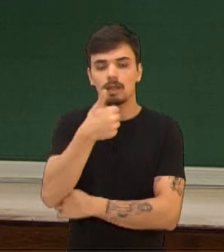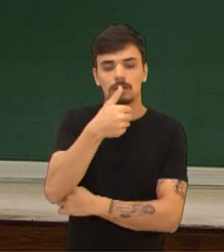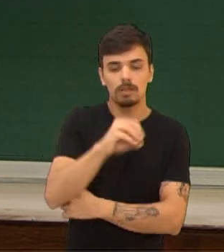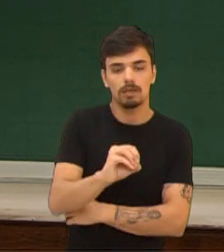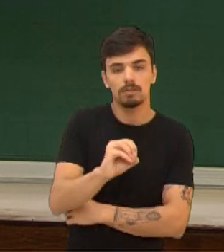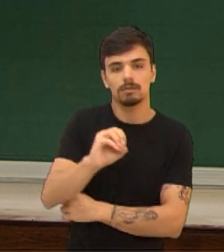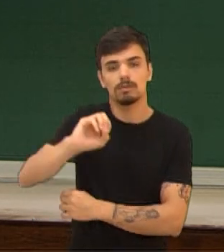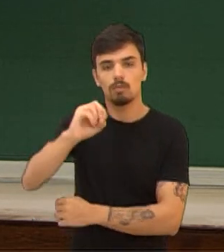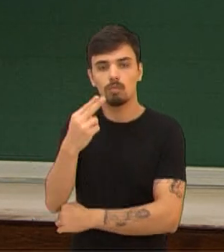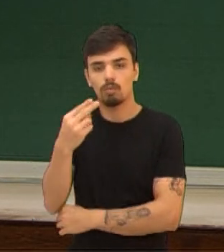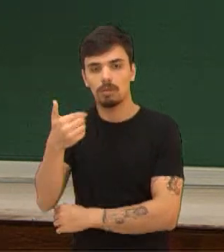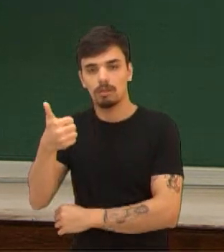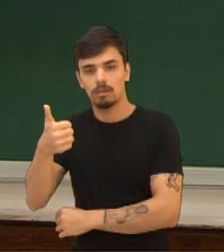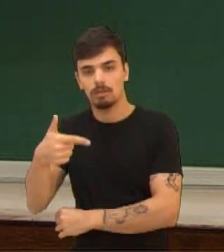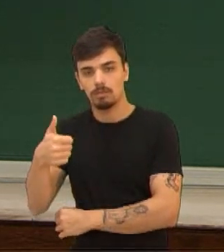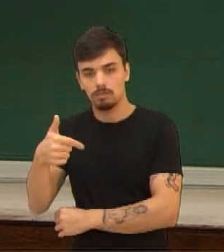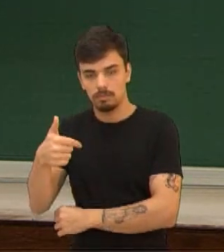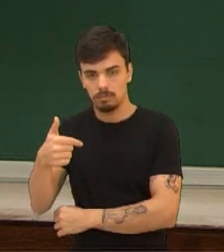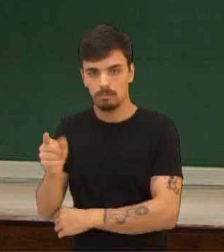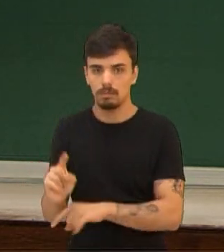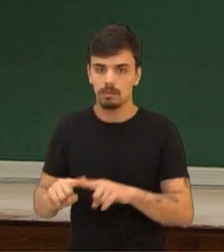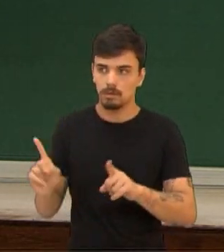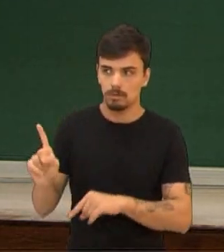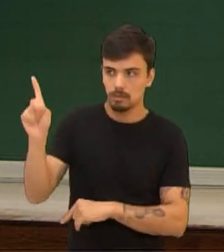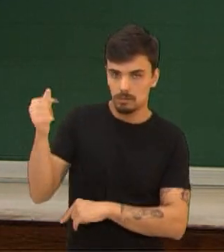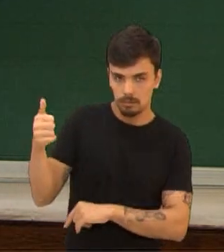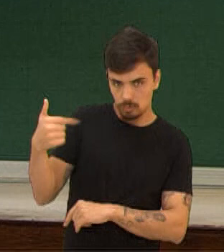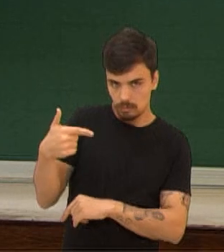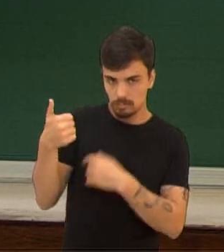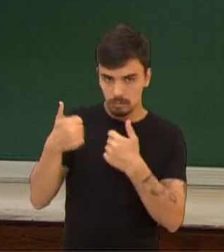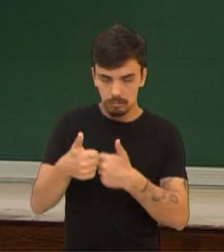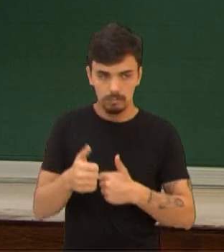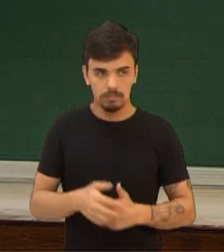10 ou 12. No caso aqui é 12. Ok?